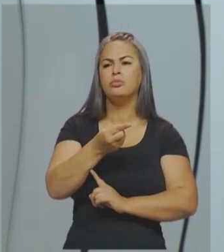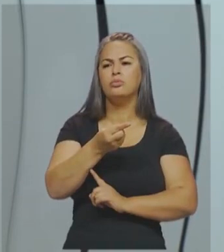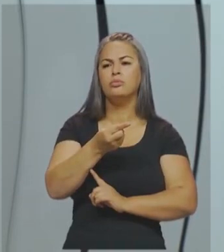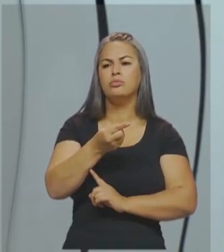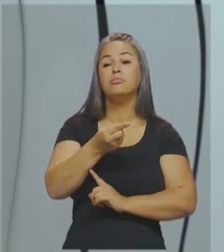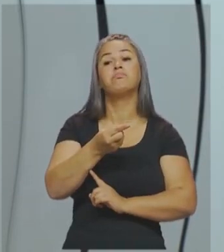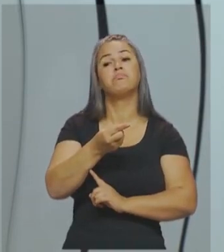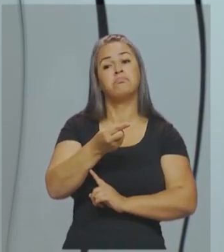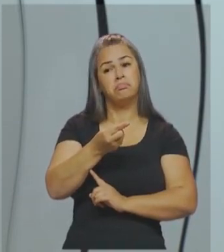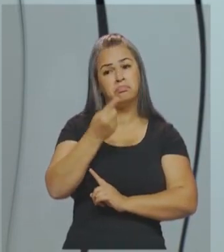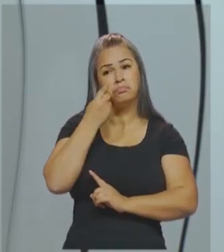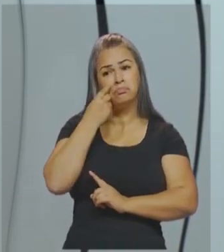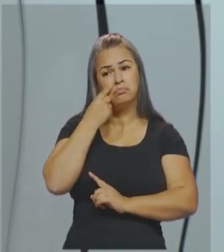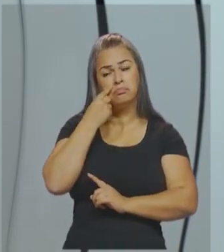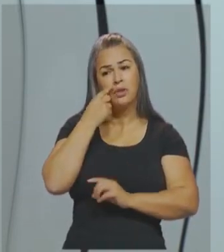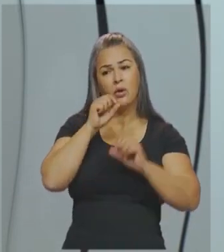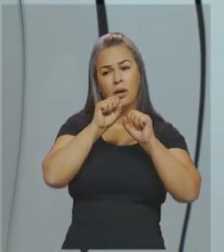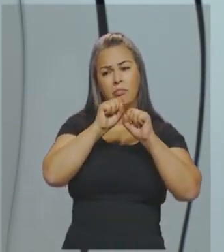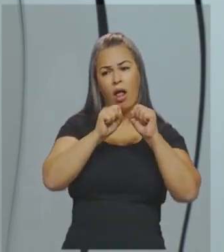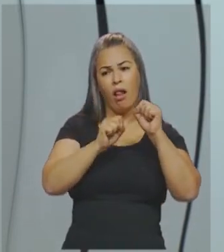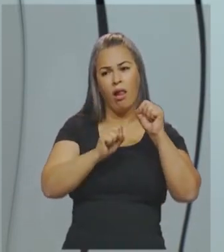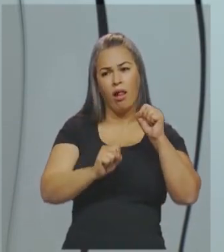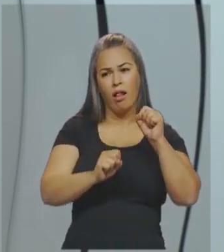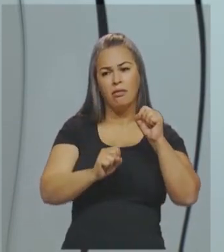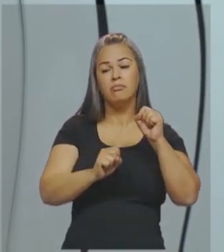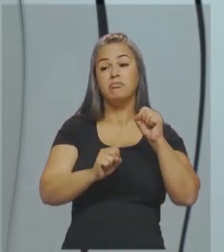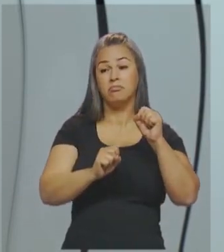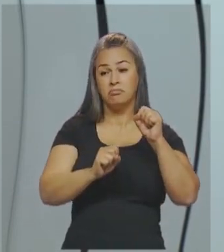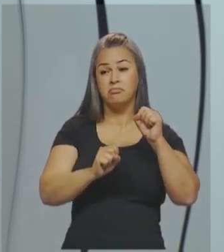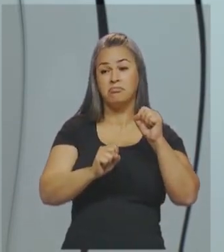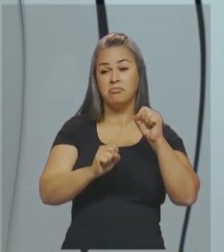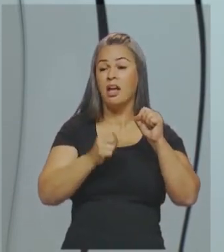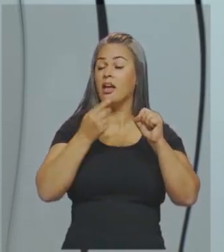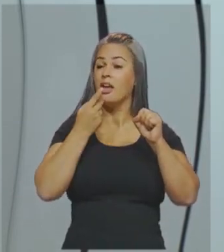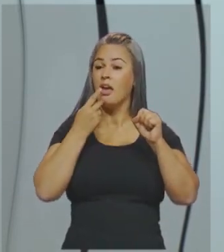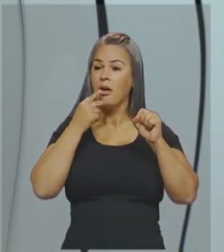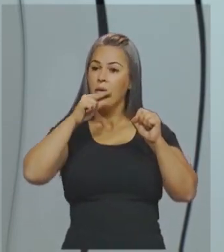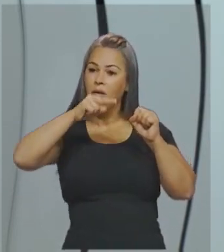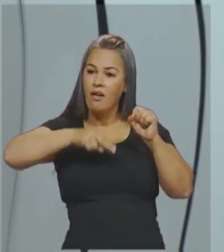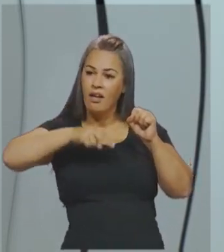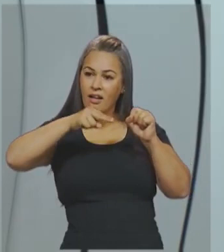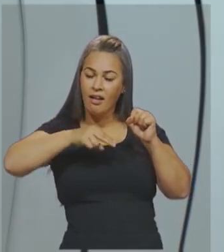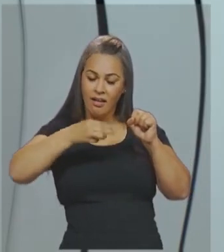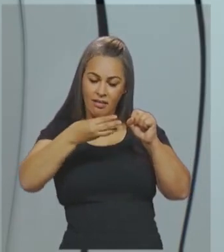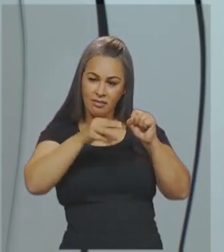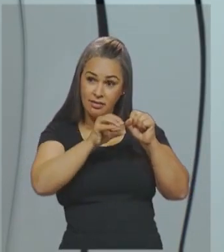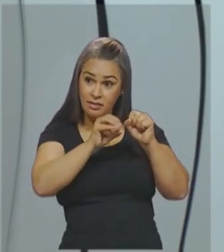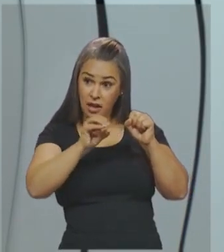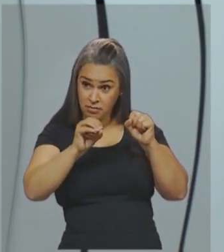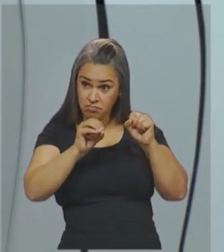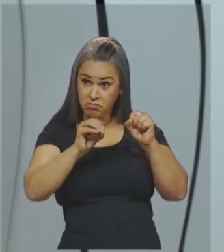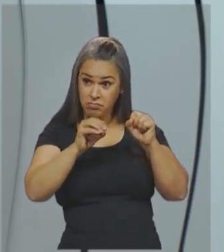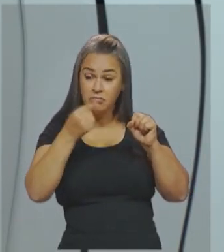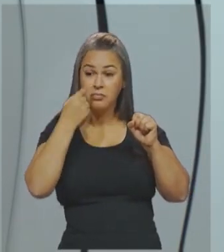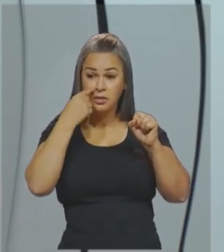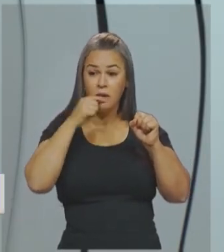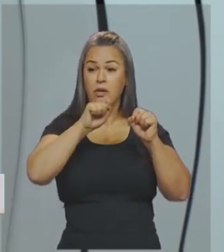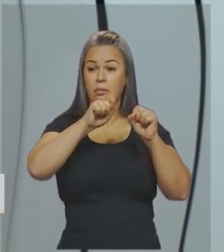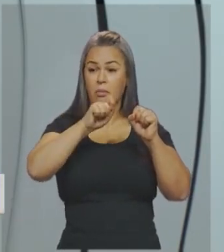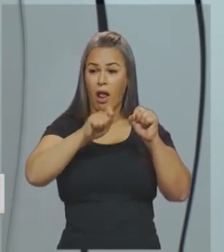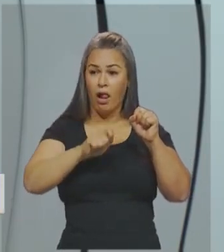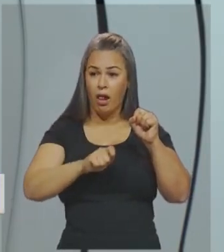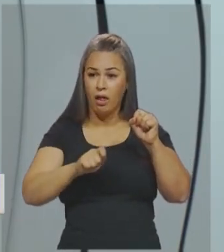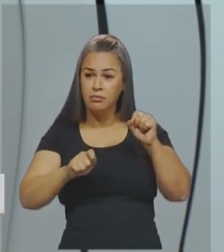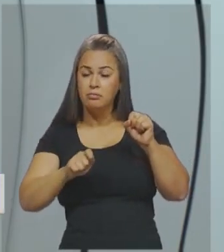2.000. Eu não falo 300, então ficou 300.